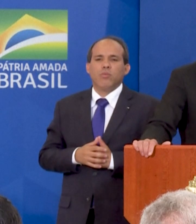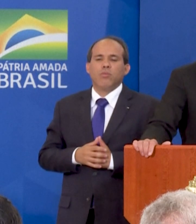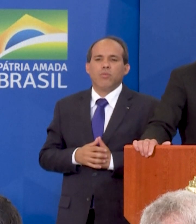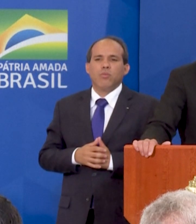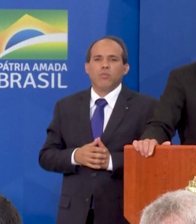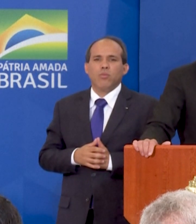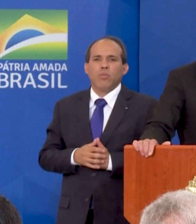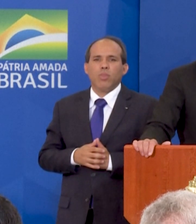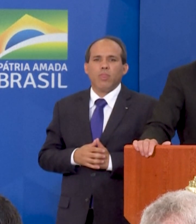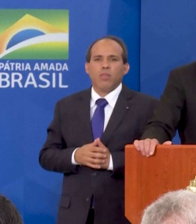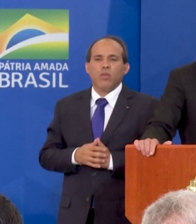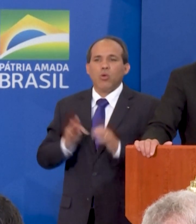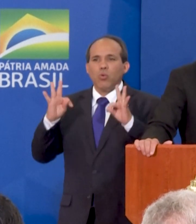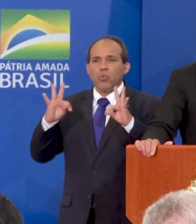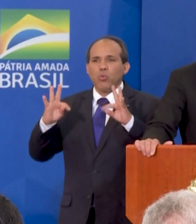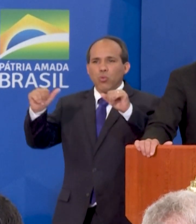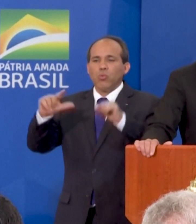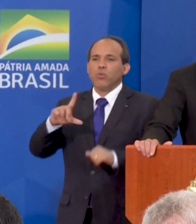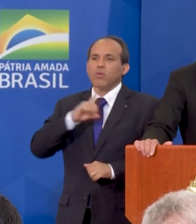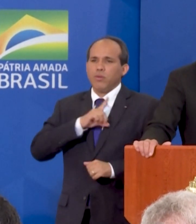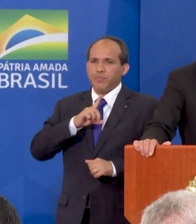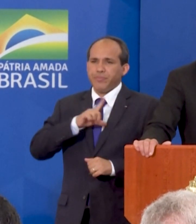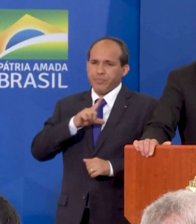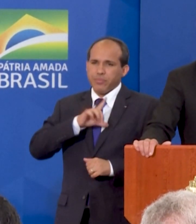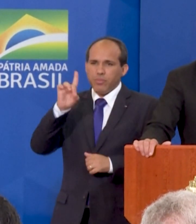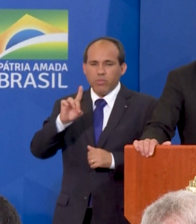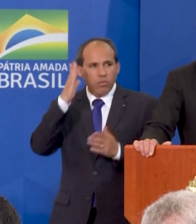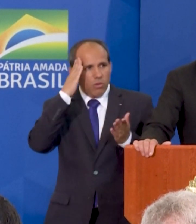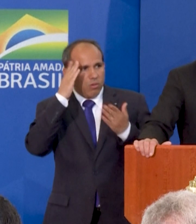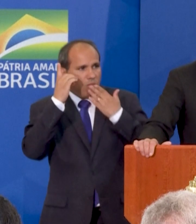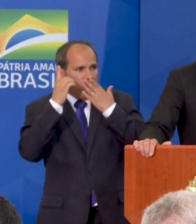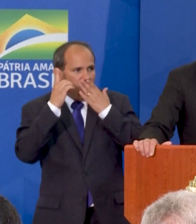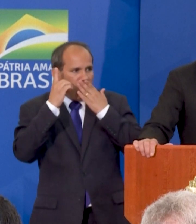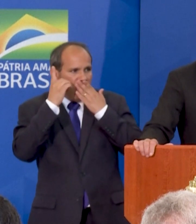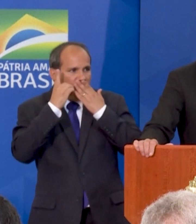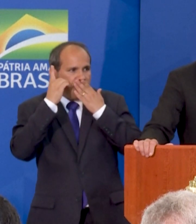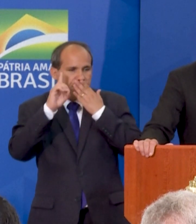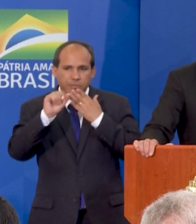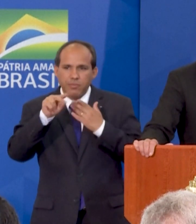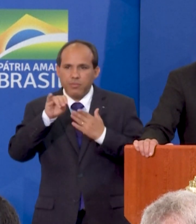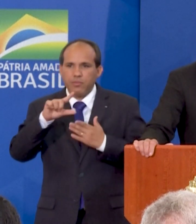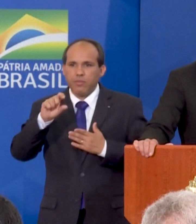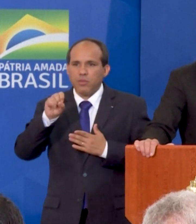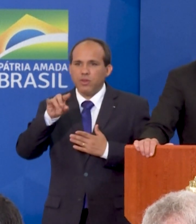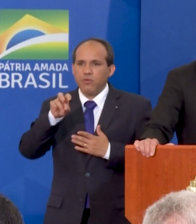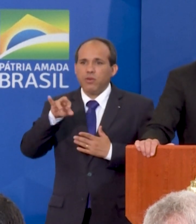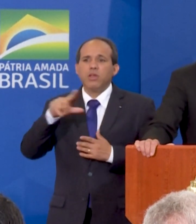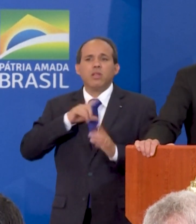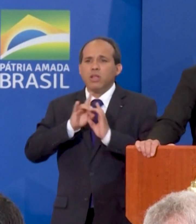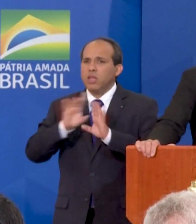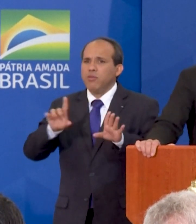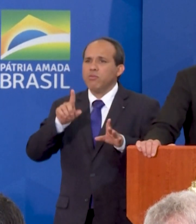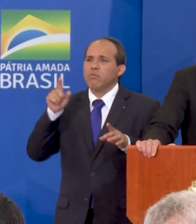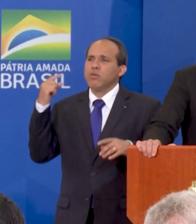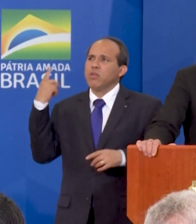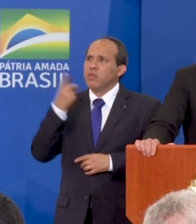Federal trabalha para identificar o contato atribuído ao nome de Bolsonaro. Por se tratar de uma investigação sob sigilo,